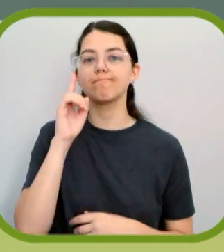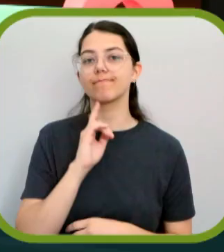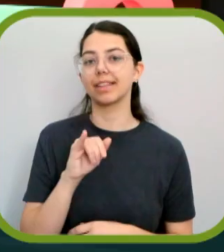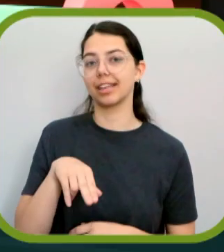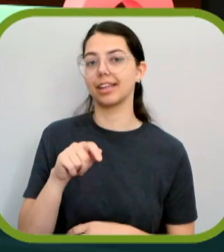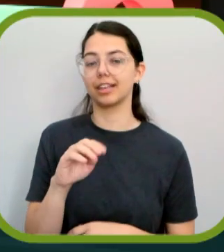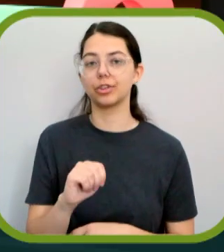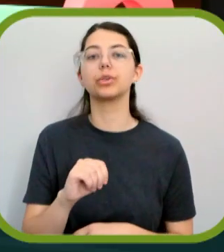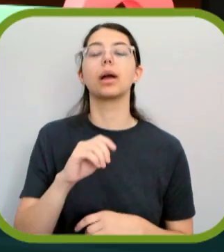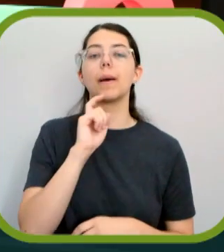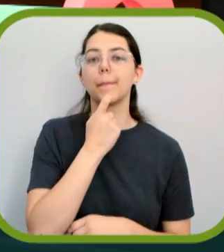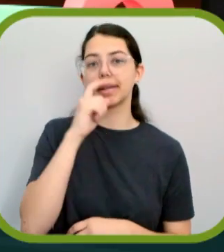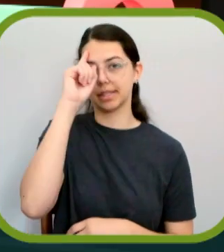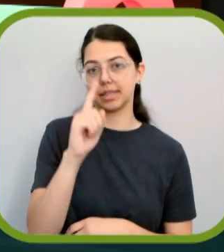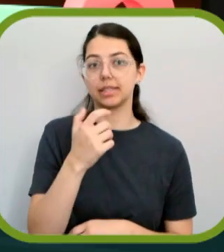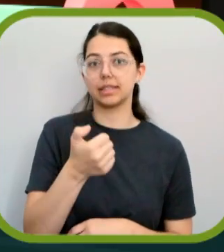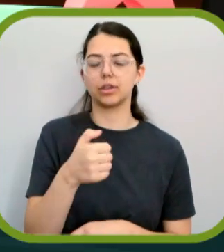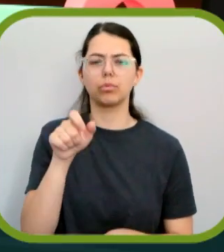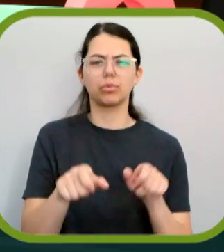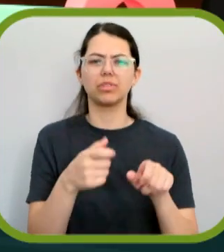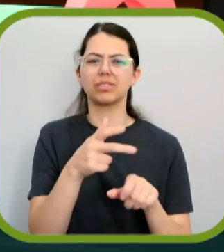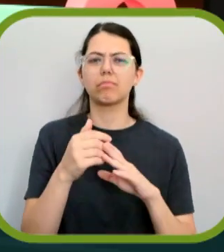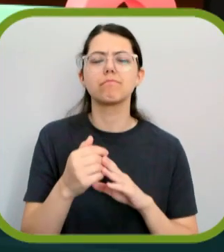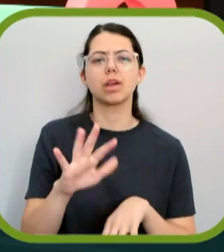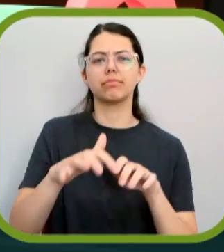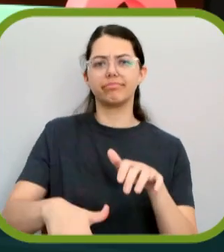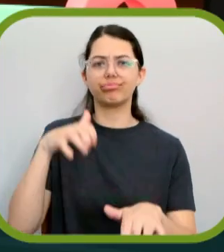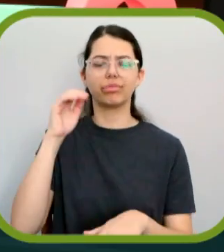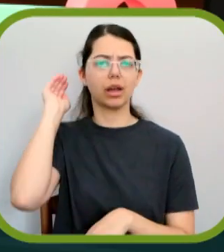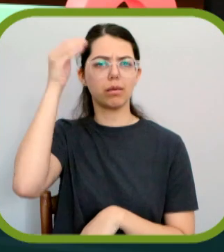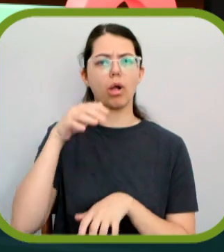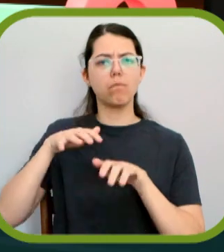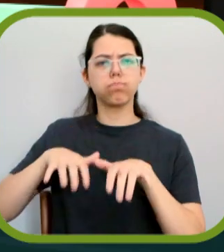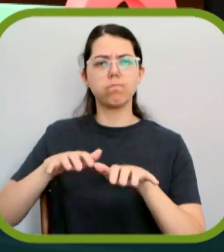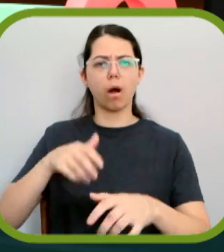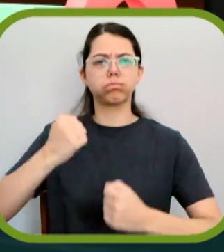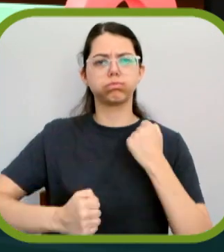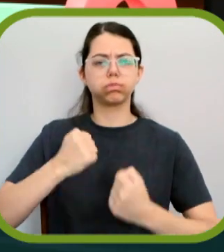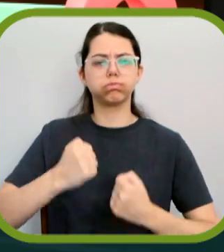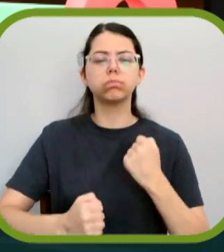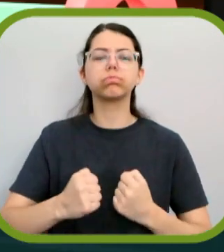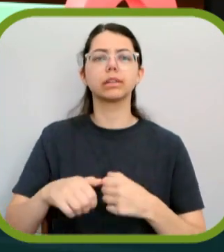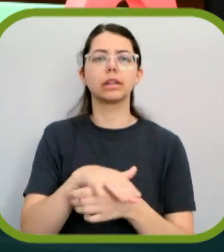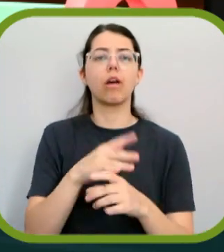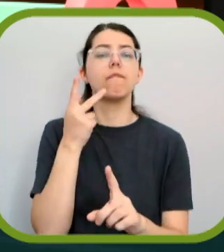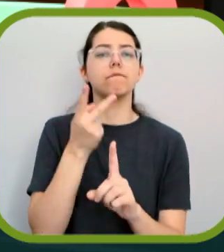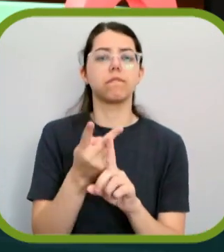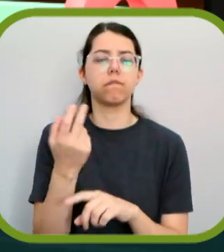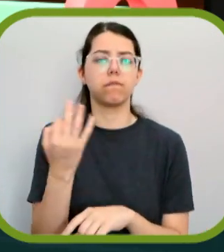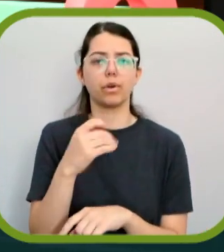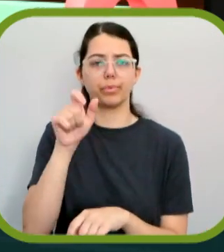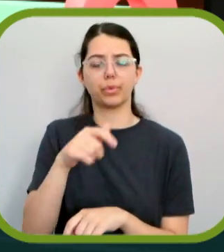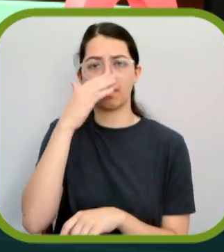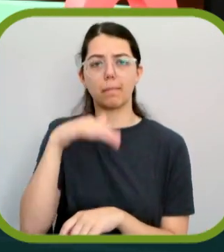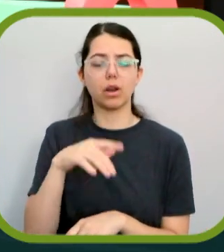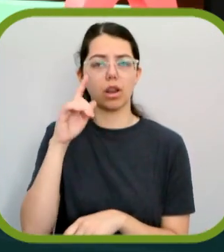Carolina. Inês, no dia 5 de Abril, centenas de pessoas manifestaram-se à frente da Assembleia da República num protesto contra um